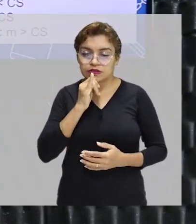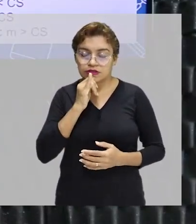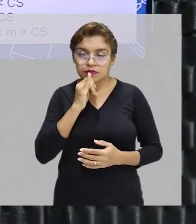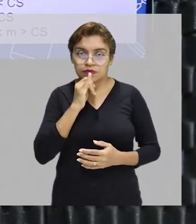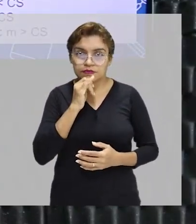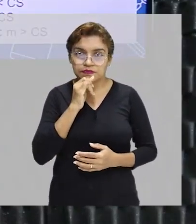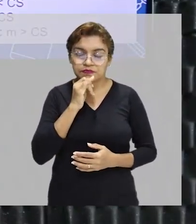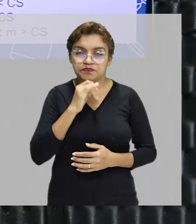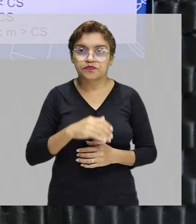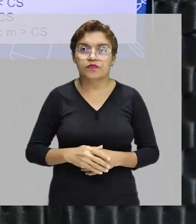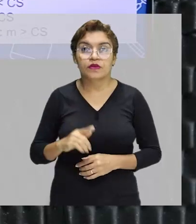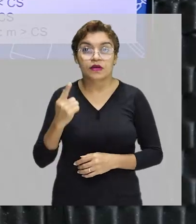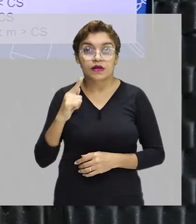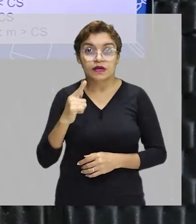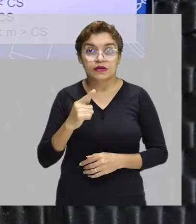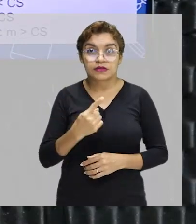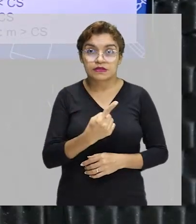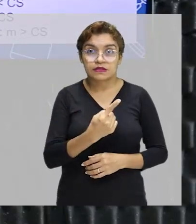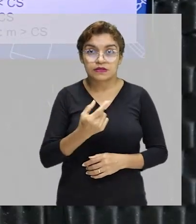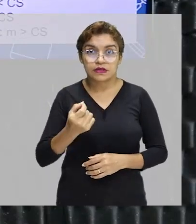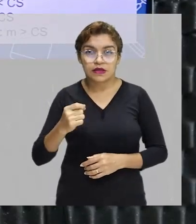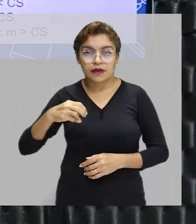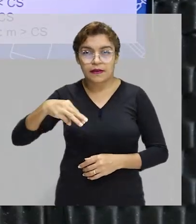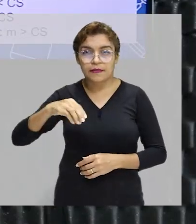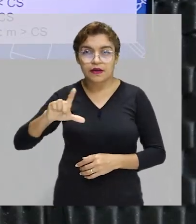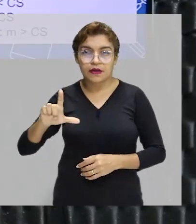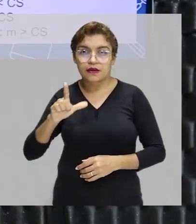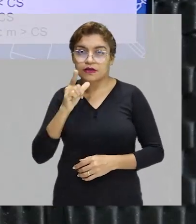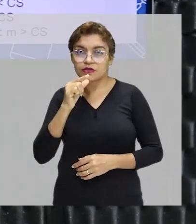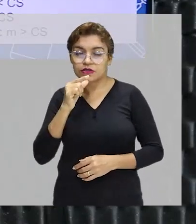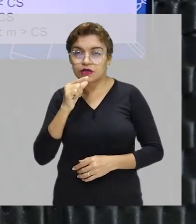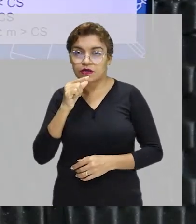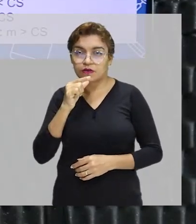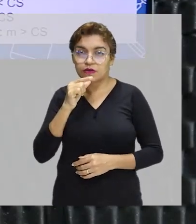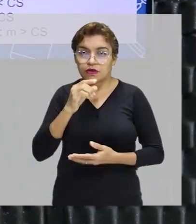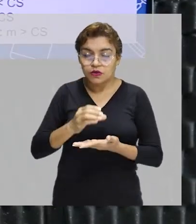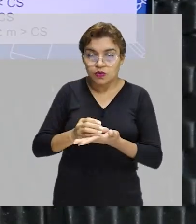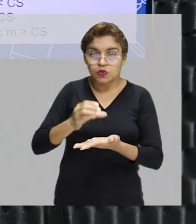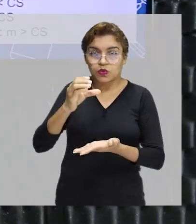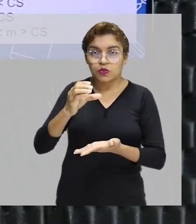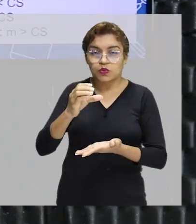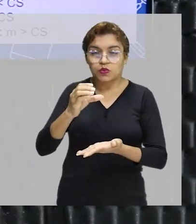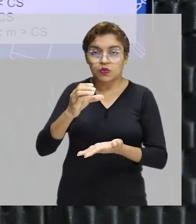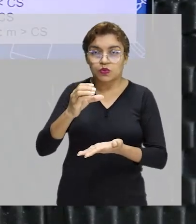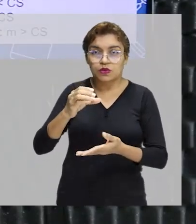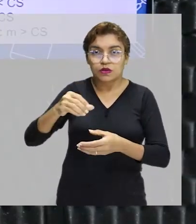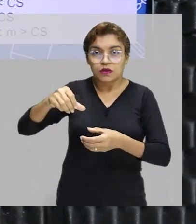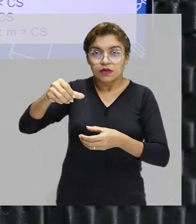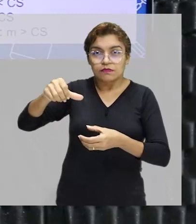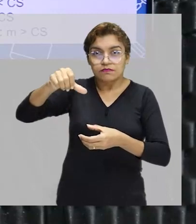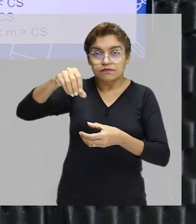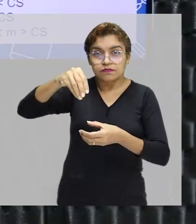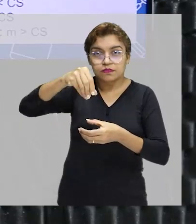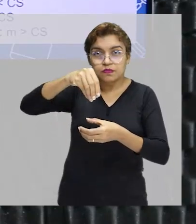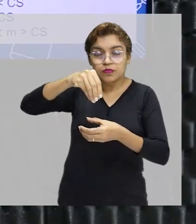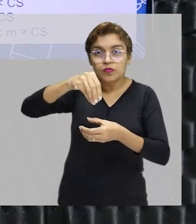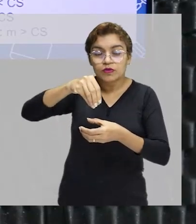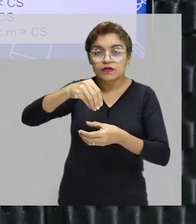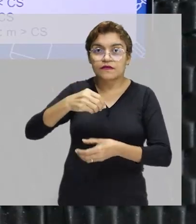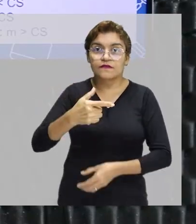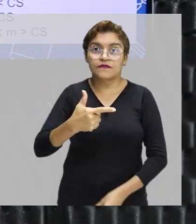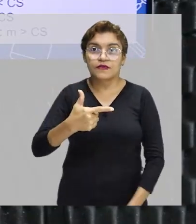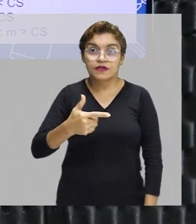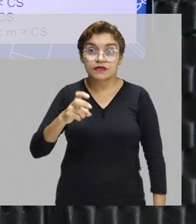de água, ou seja, 100 ml de água, 25 gramas dessa substância X, 25 gramas